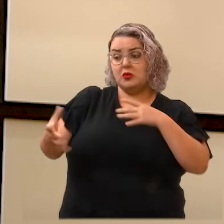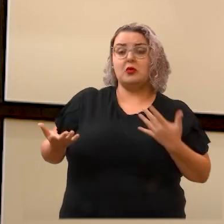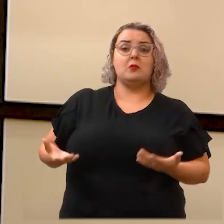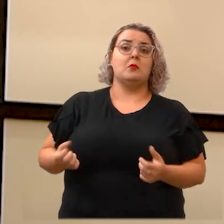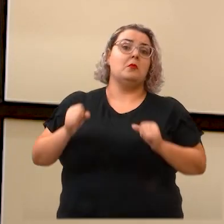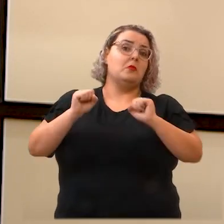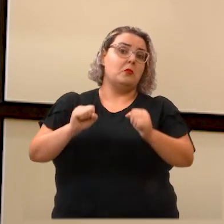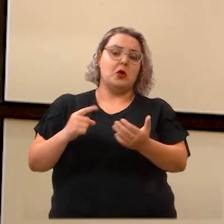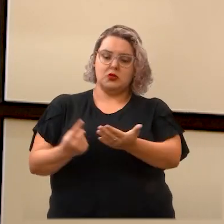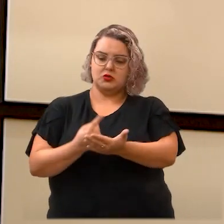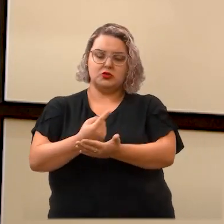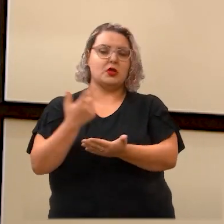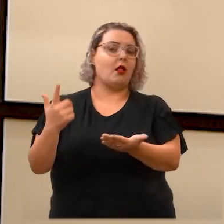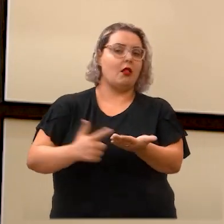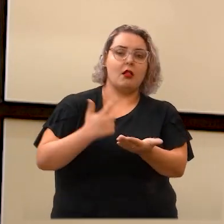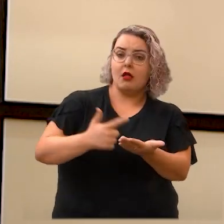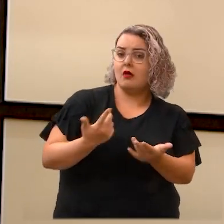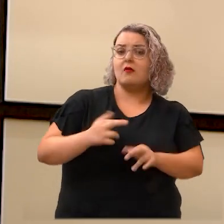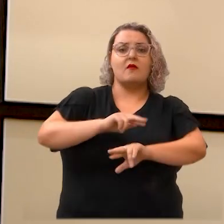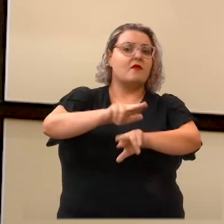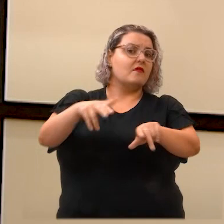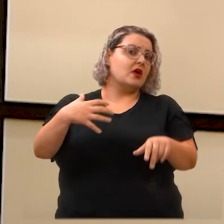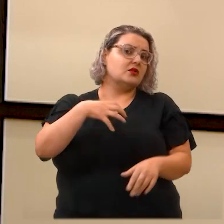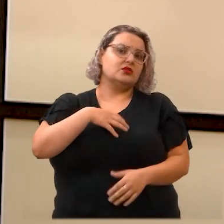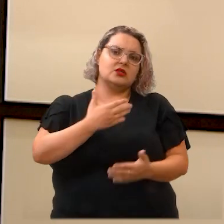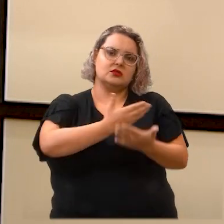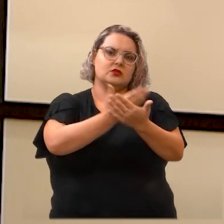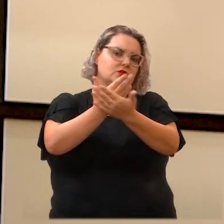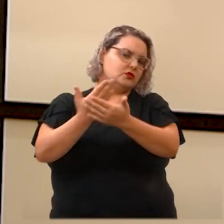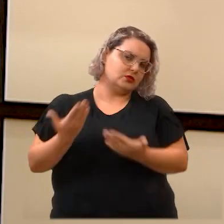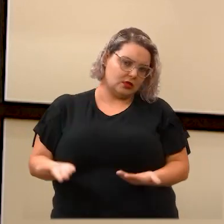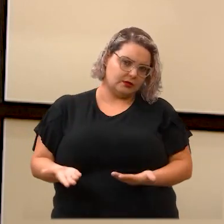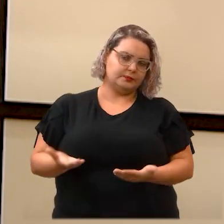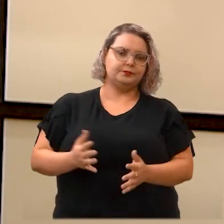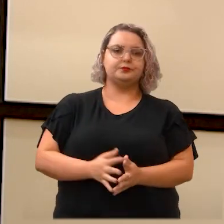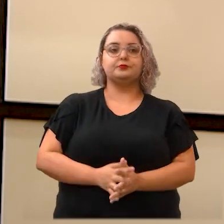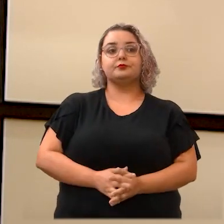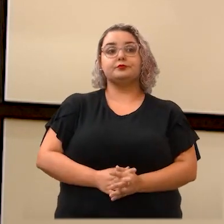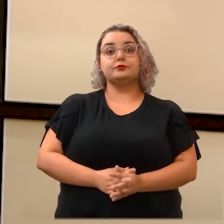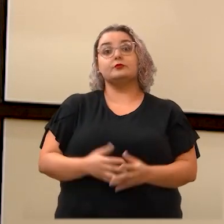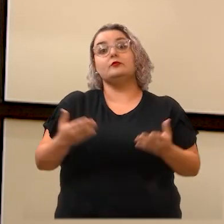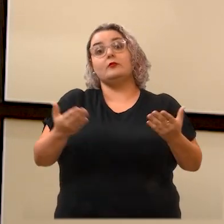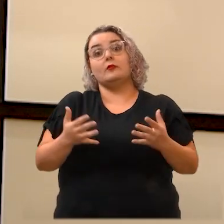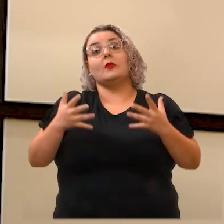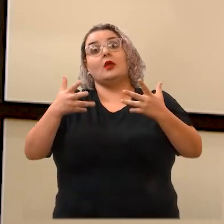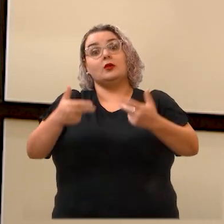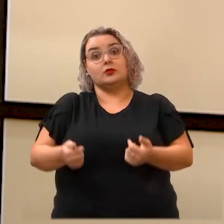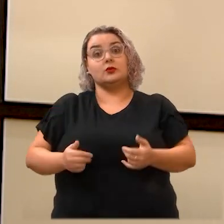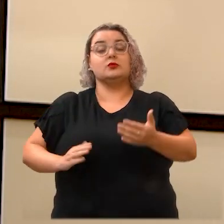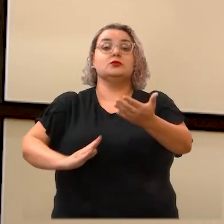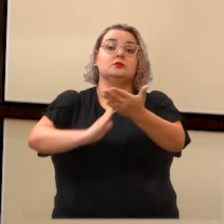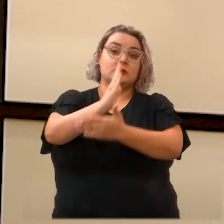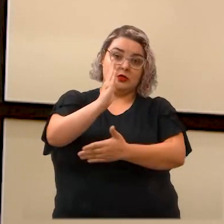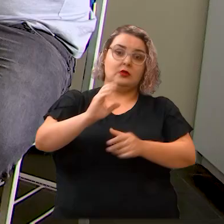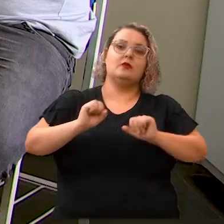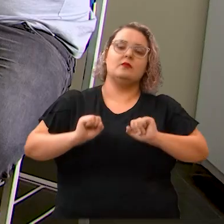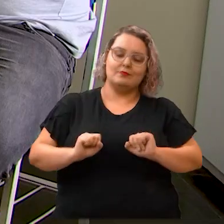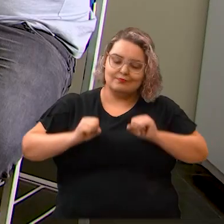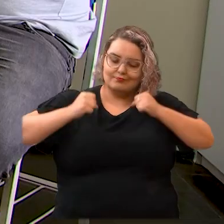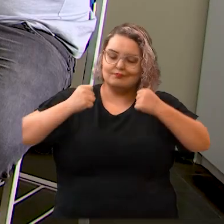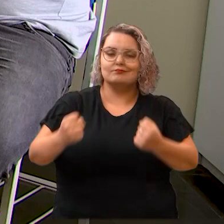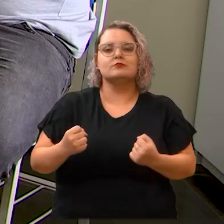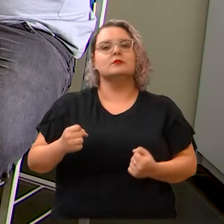aula online pode ser através de apostila livros e diversas formas de estudar e agora em todos que passaram fizeram